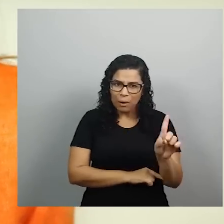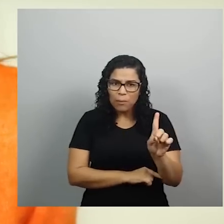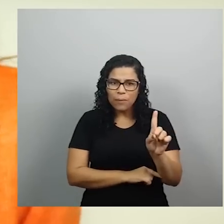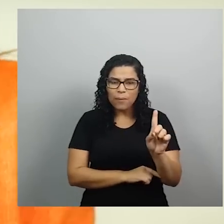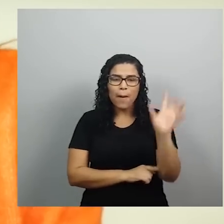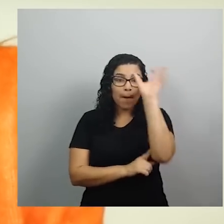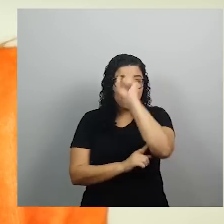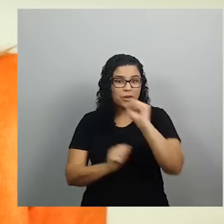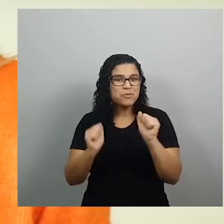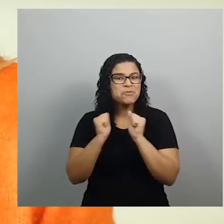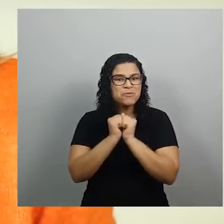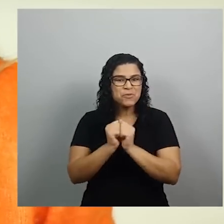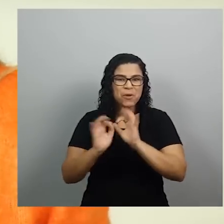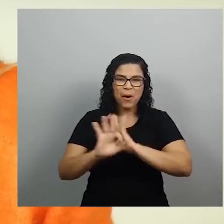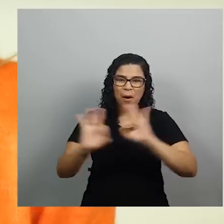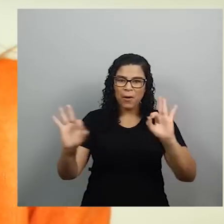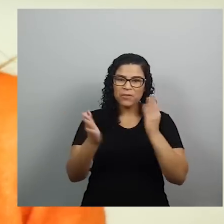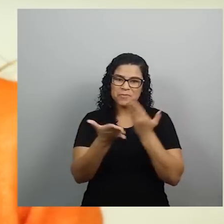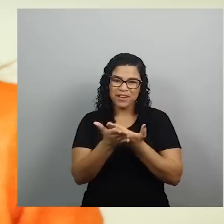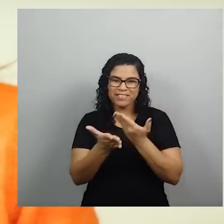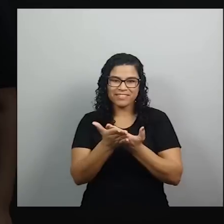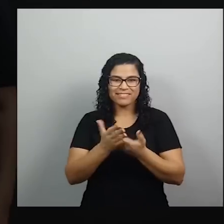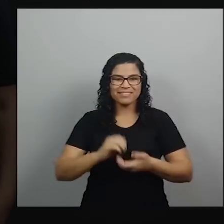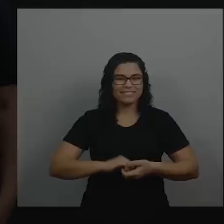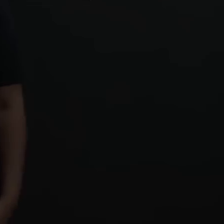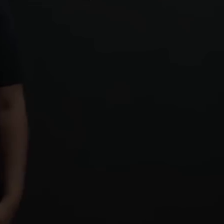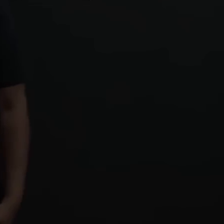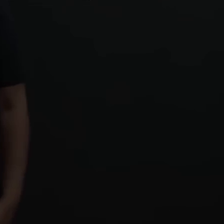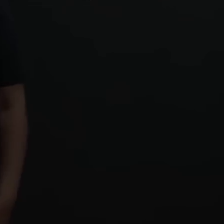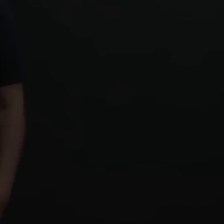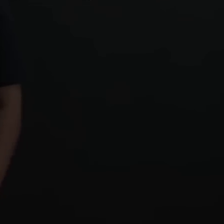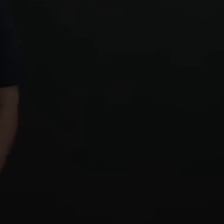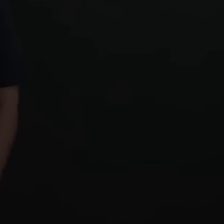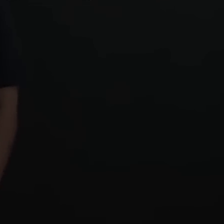conhecer e aprender juntos. Ótima aula!